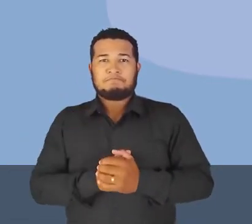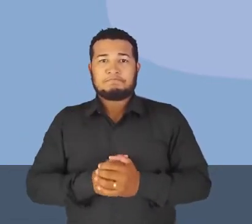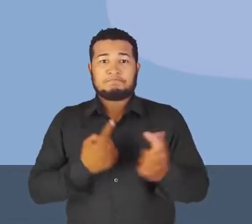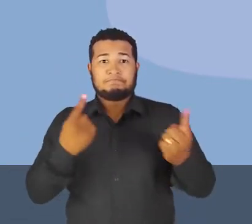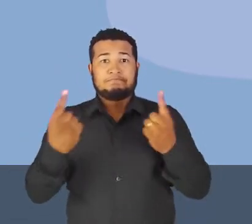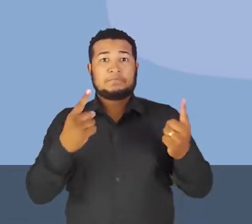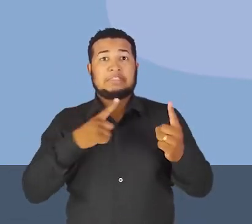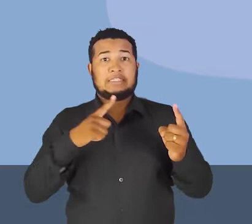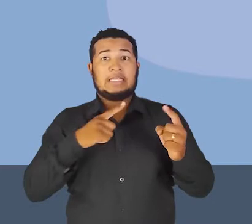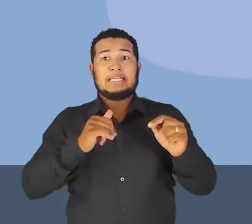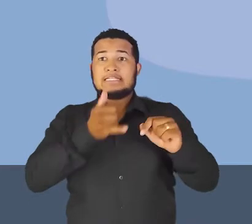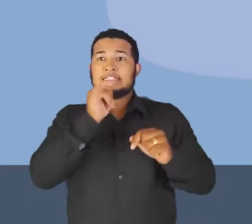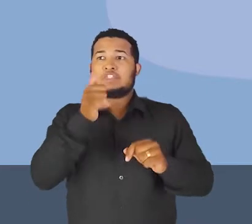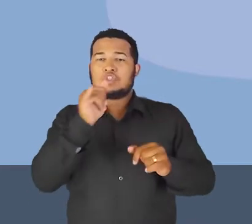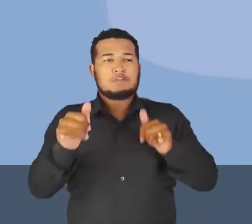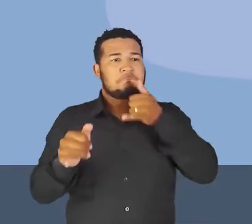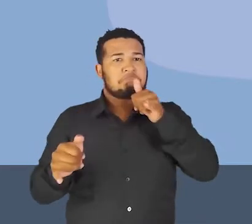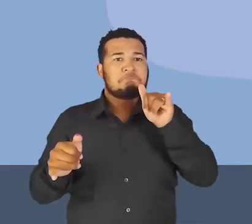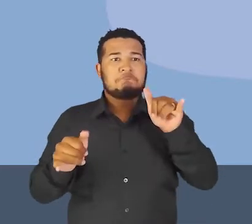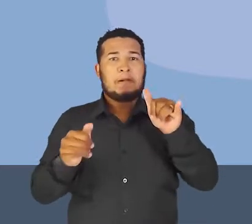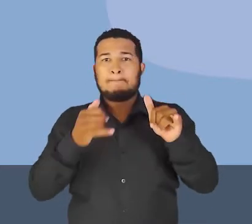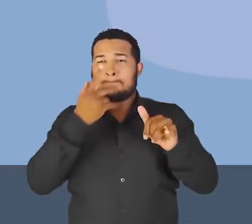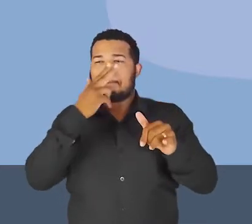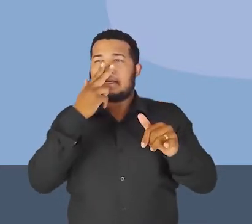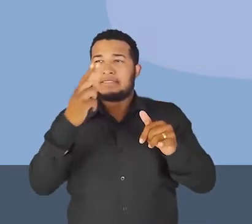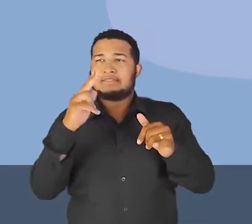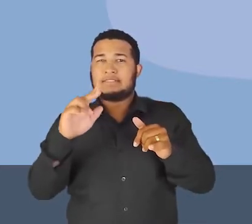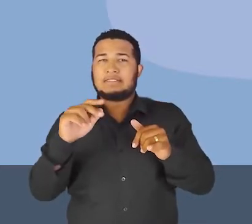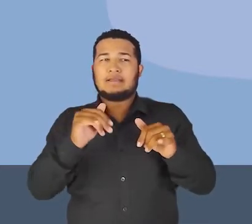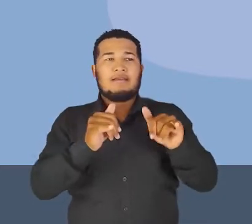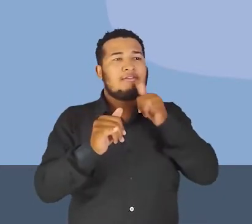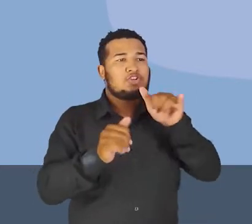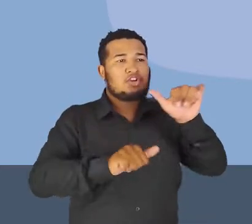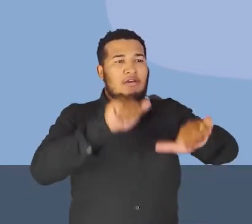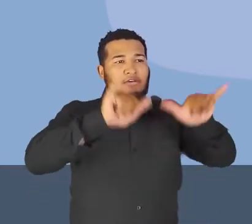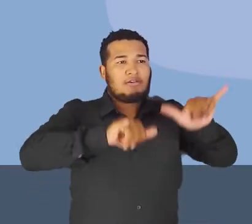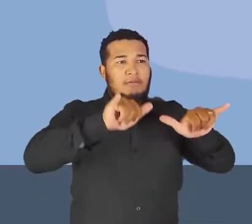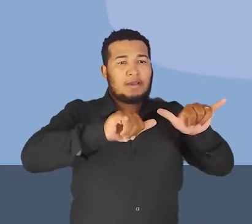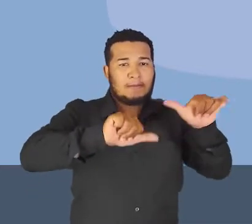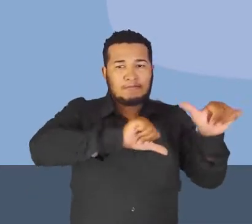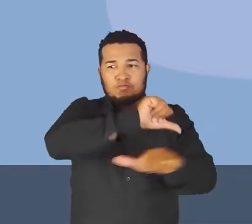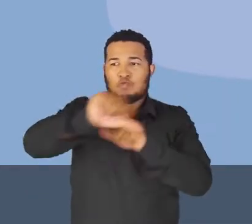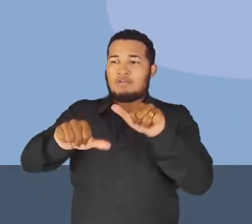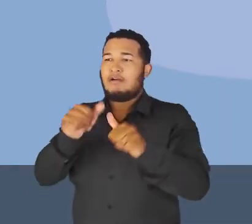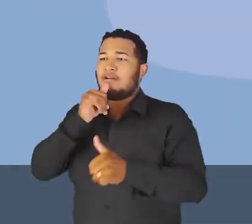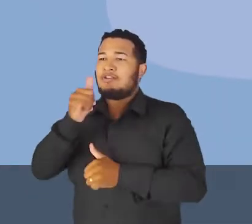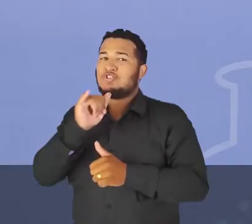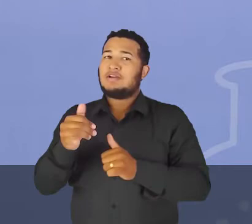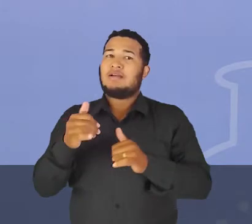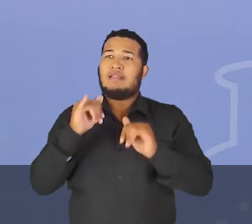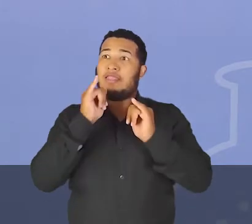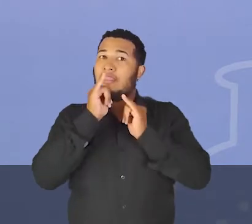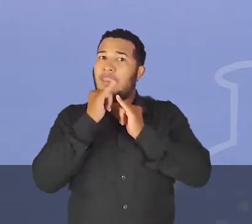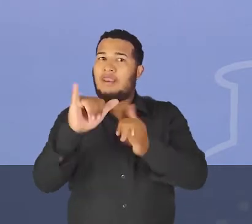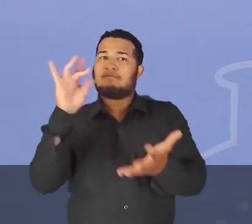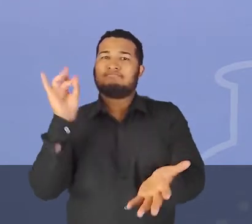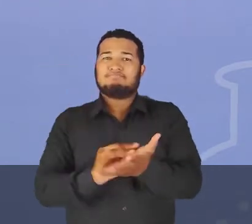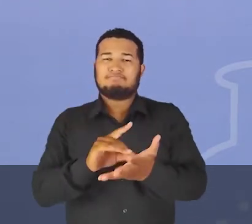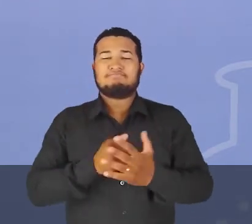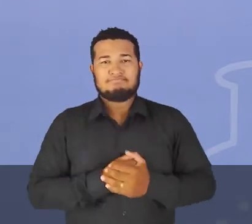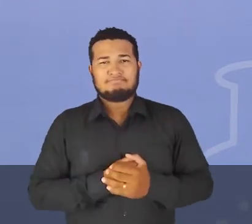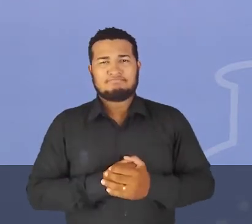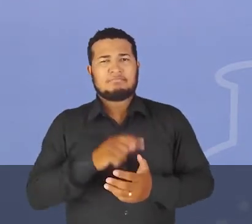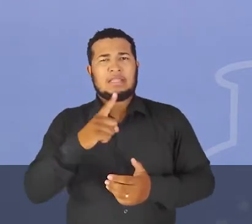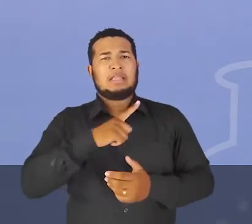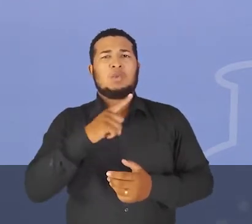envolvem transformação de energia química em energia elétrica. Então, presta atenção aqui em mim um pouquinho. O que a gente vai ter